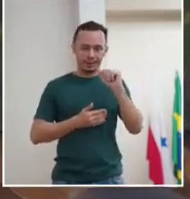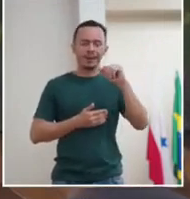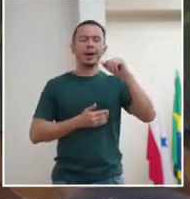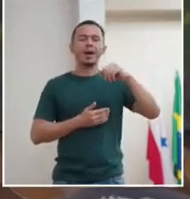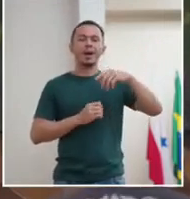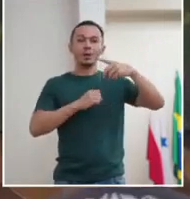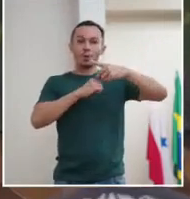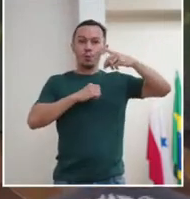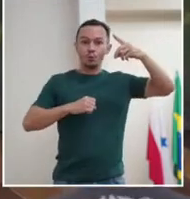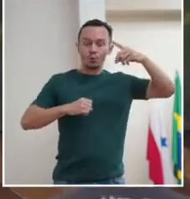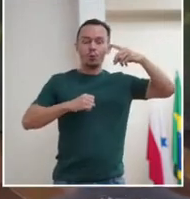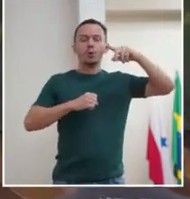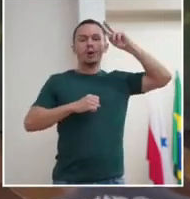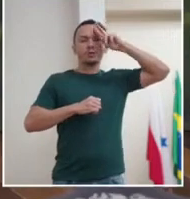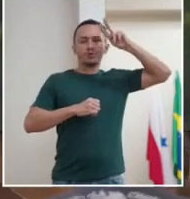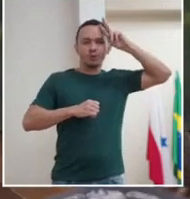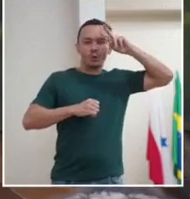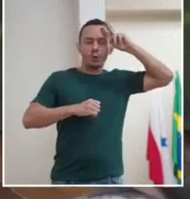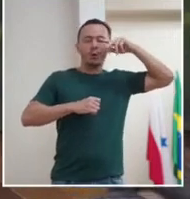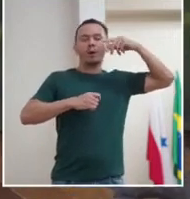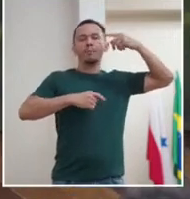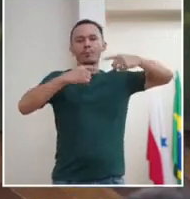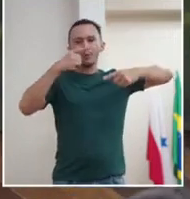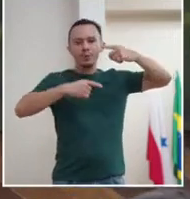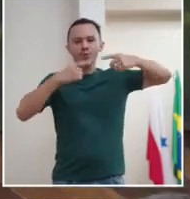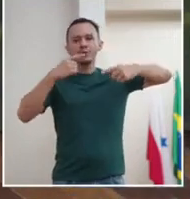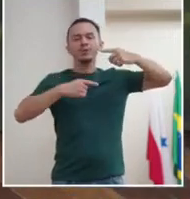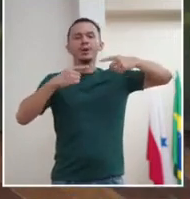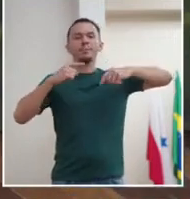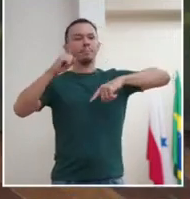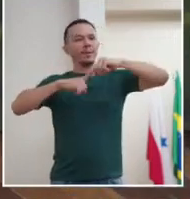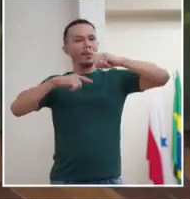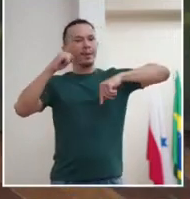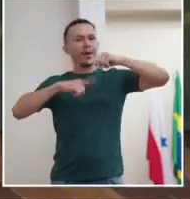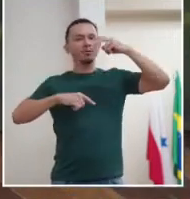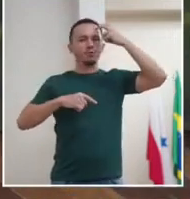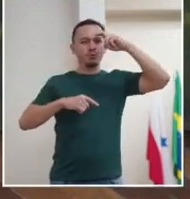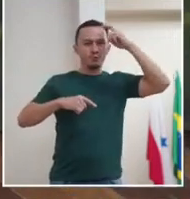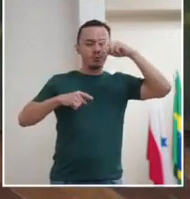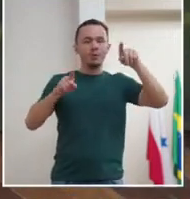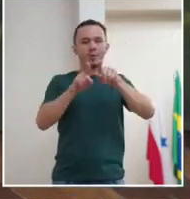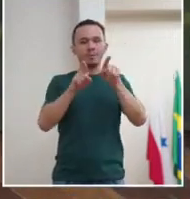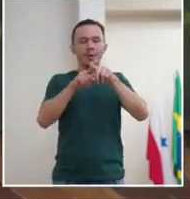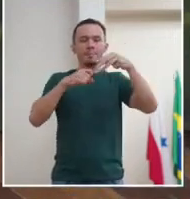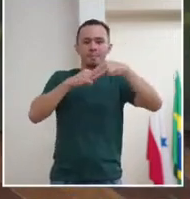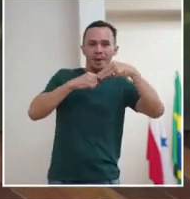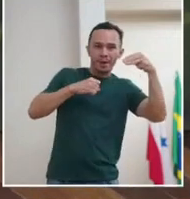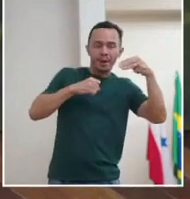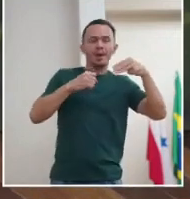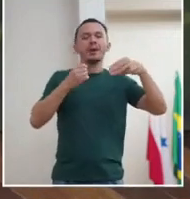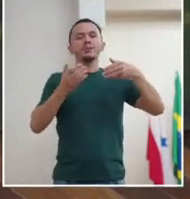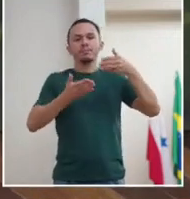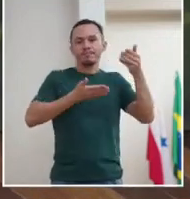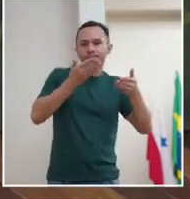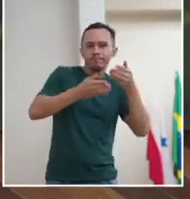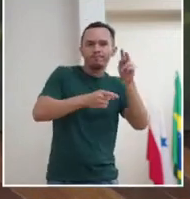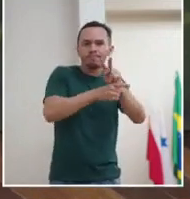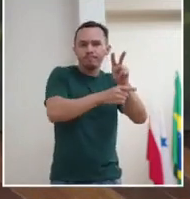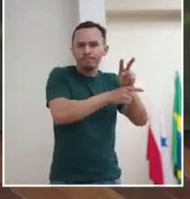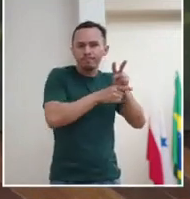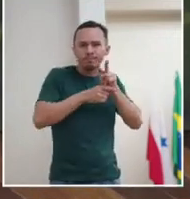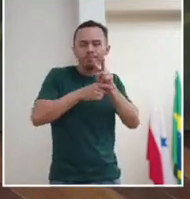História, Política e Bens Culturais, mestre em Preservação de Acervos da Ciência e